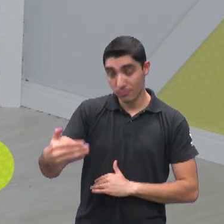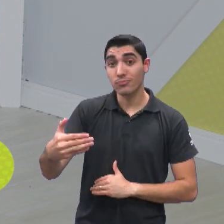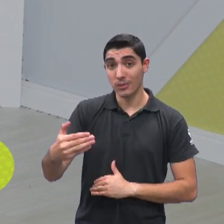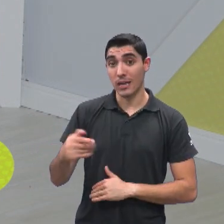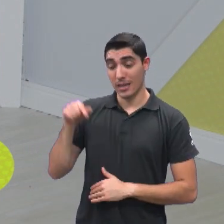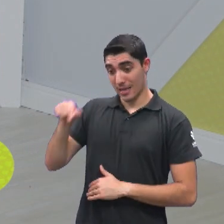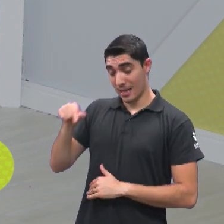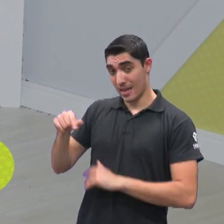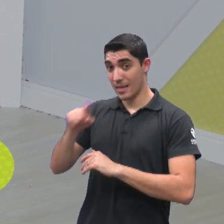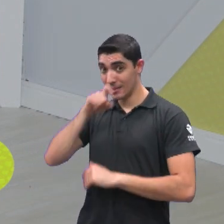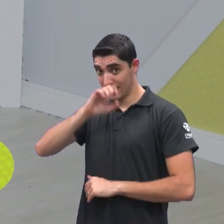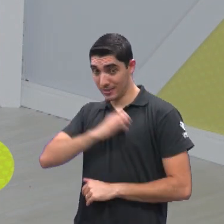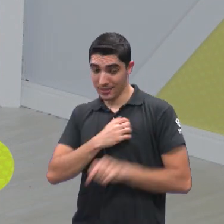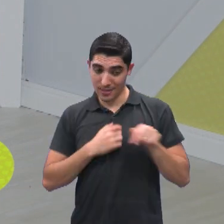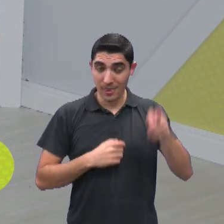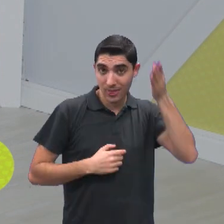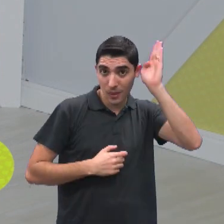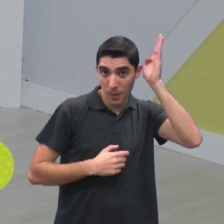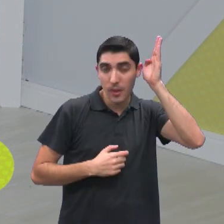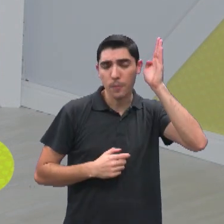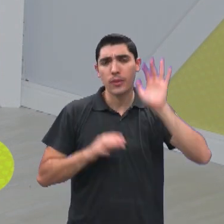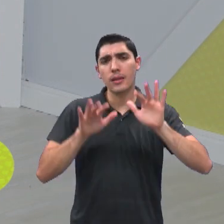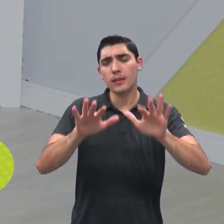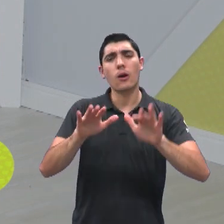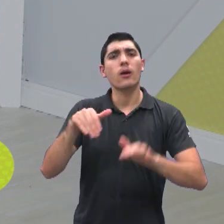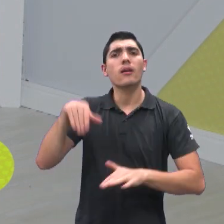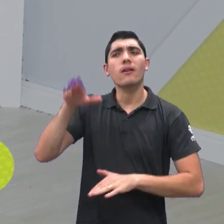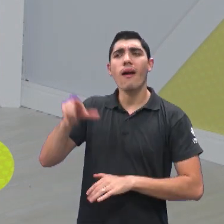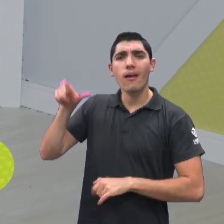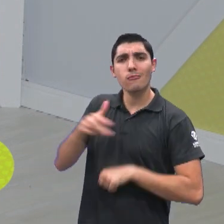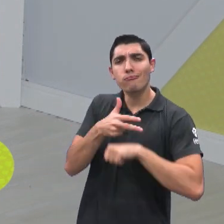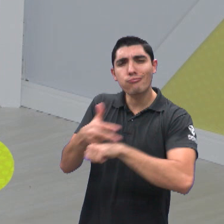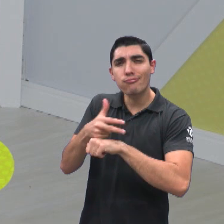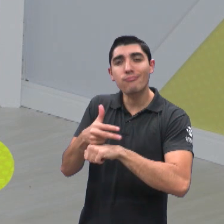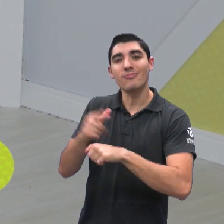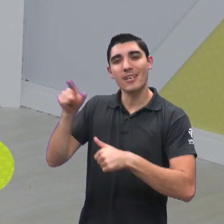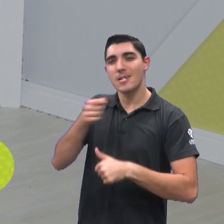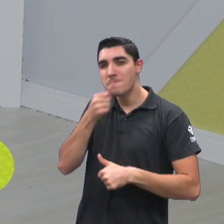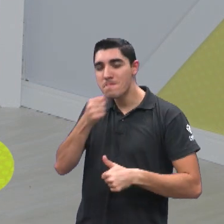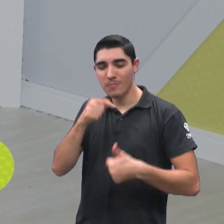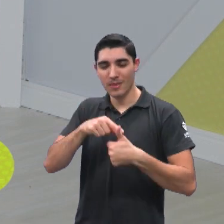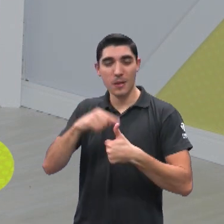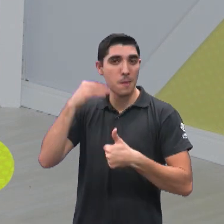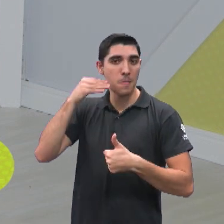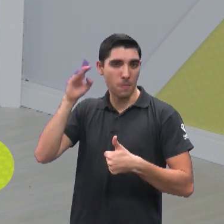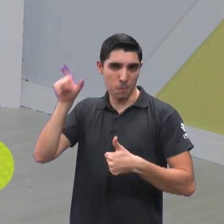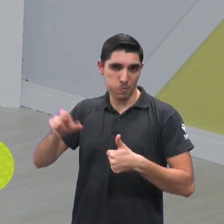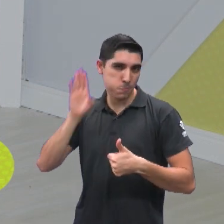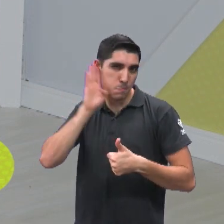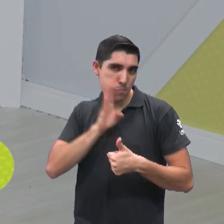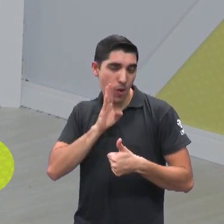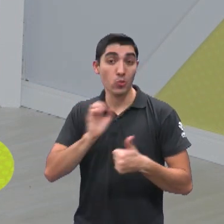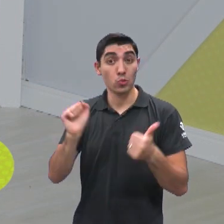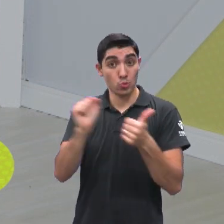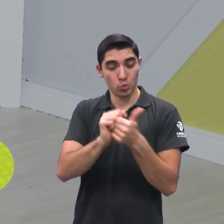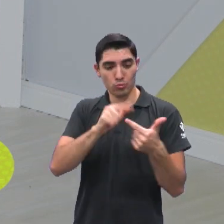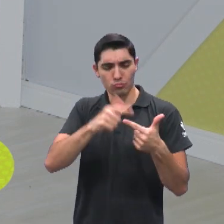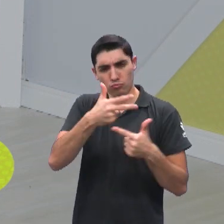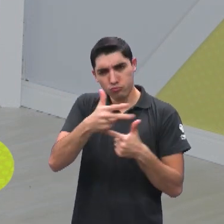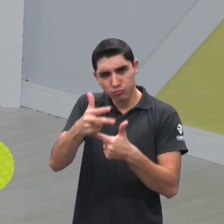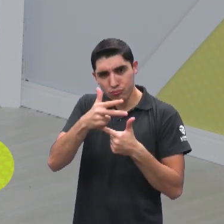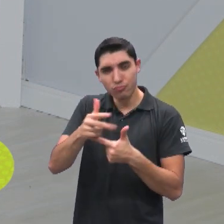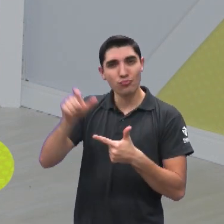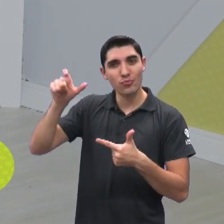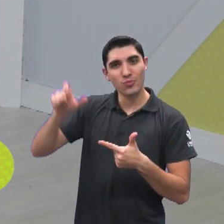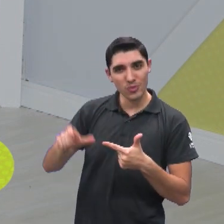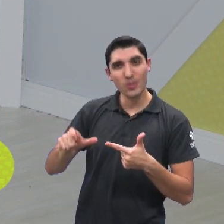Taubaté. Quem esteve por lá e traz as novidades para a gente é o nosso repórter Paulo Ricardo. As imagens são do Doug Fani da TV